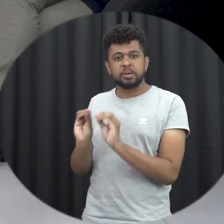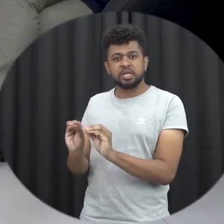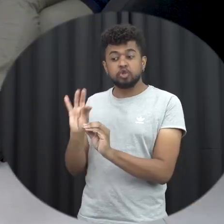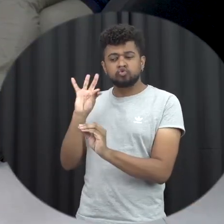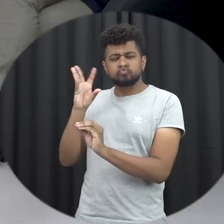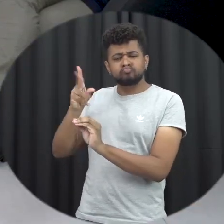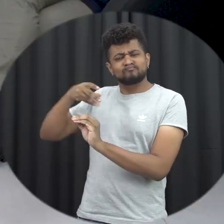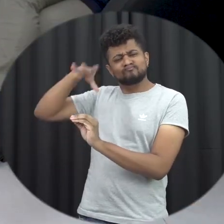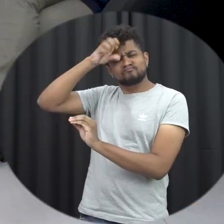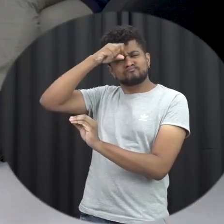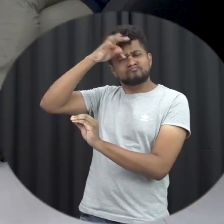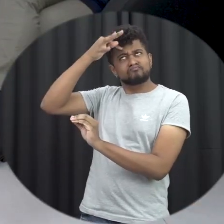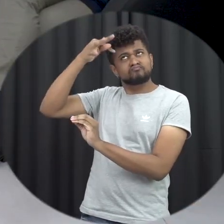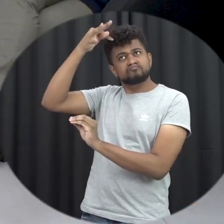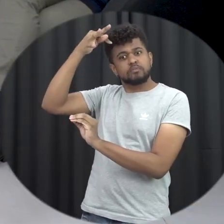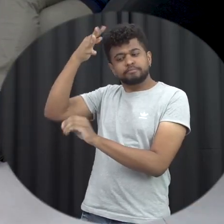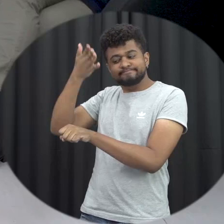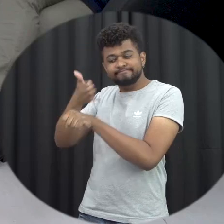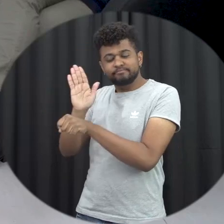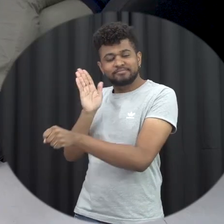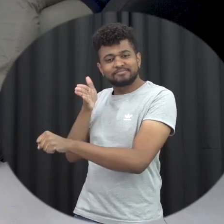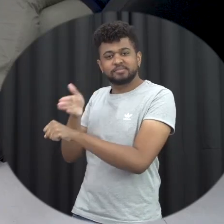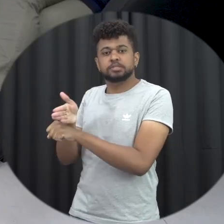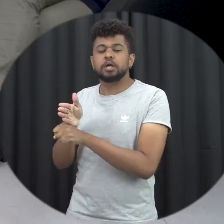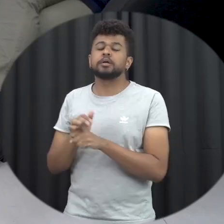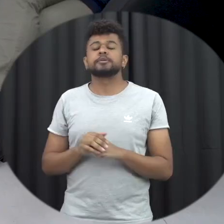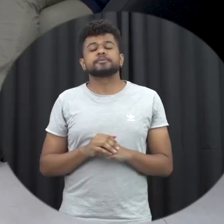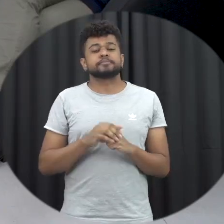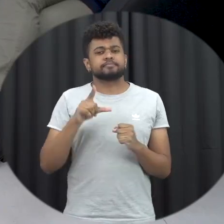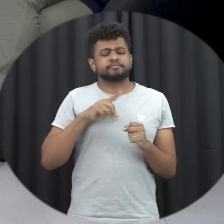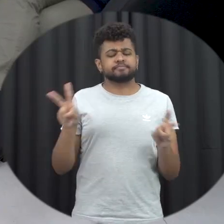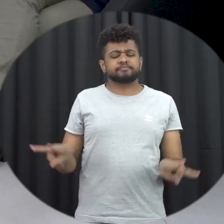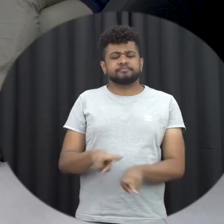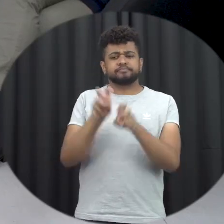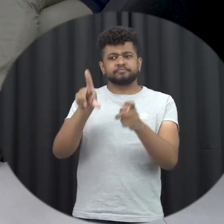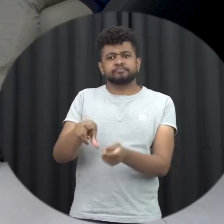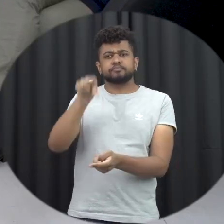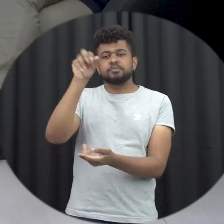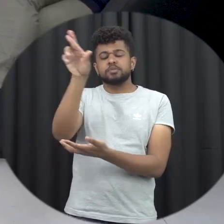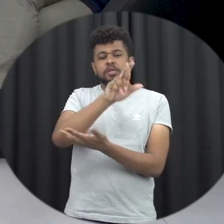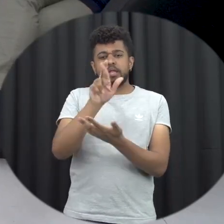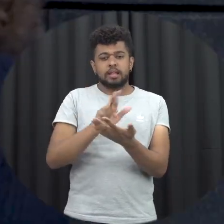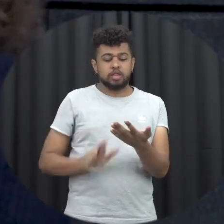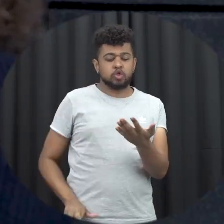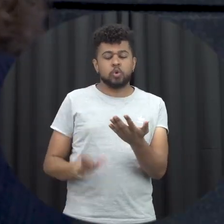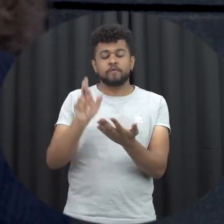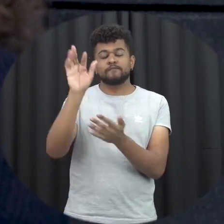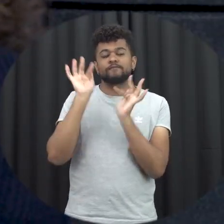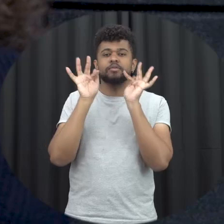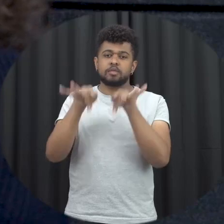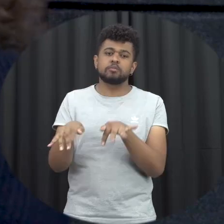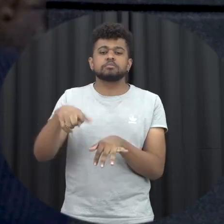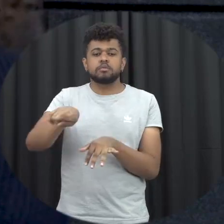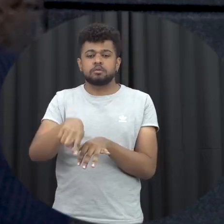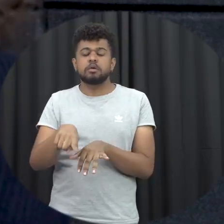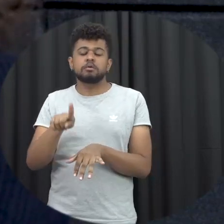que eles foram aprendendo aí na teoria, e isso se vê destacado nos relatórios finais deles, e